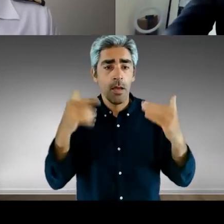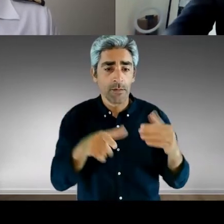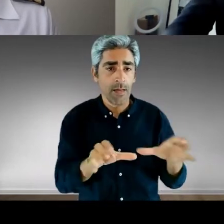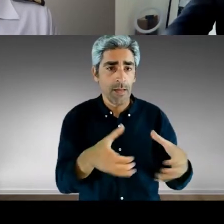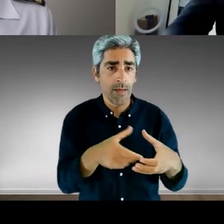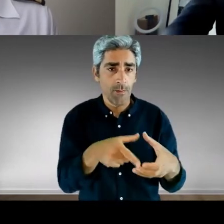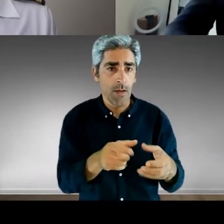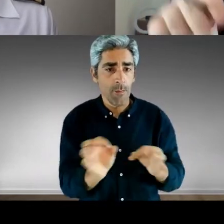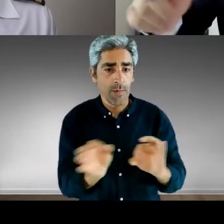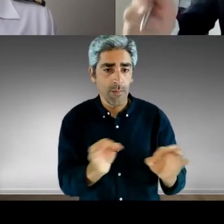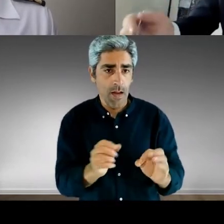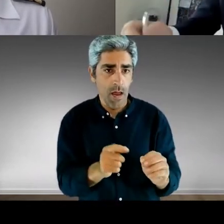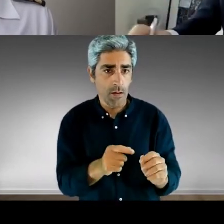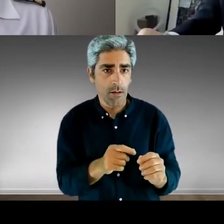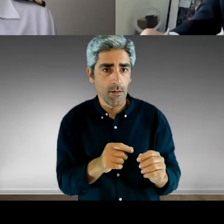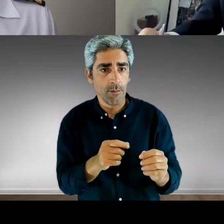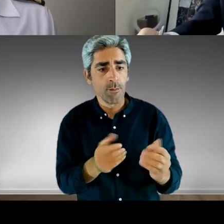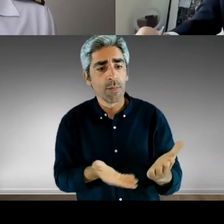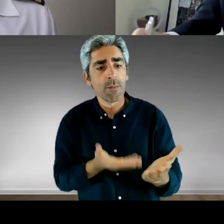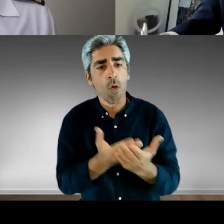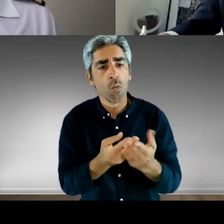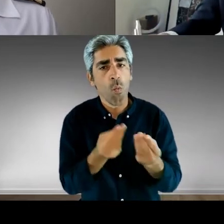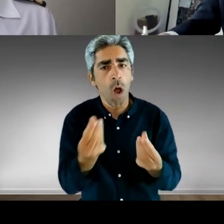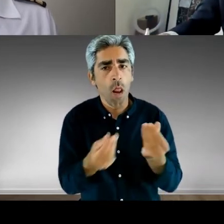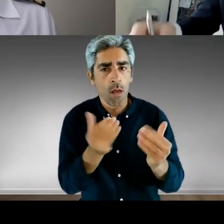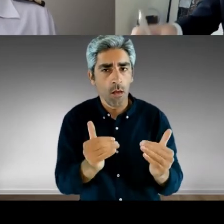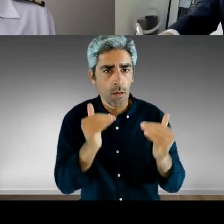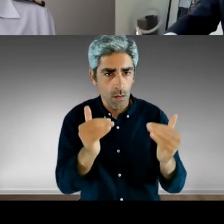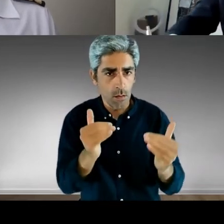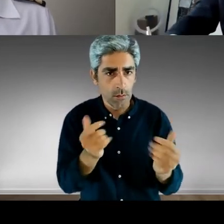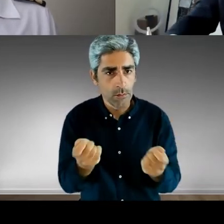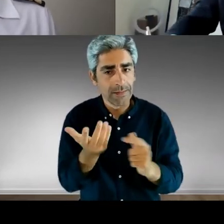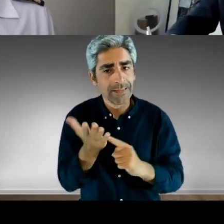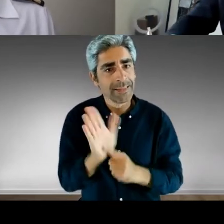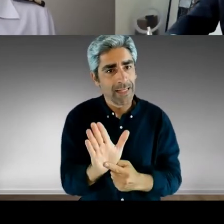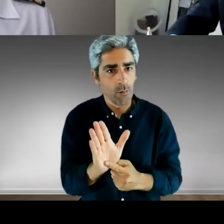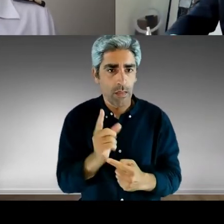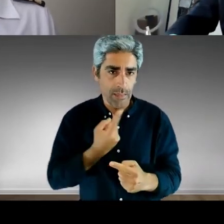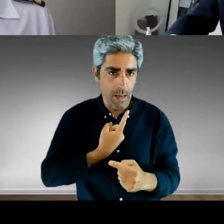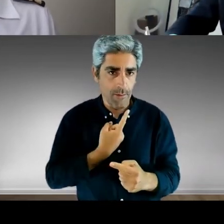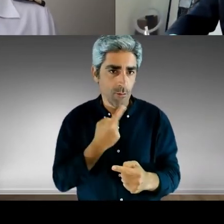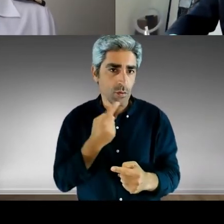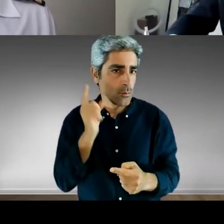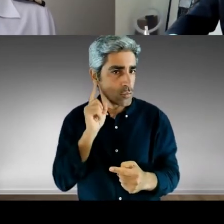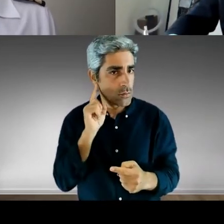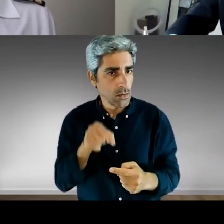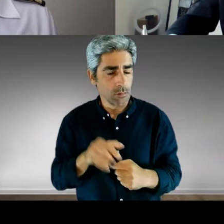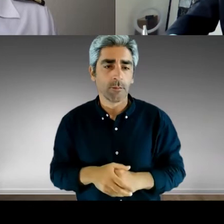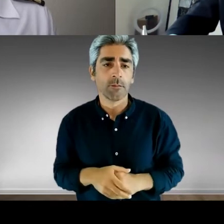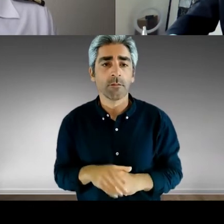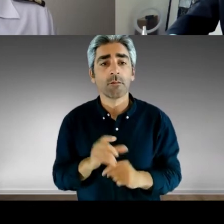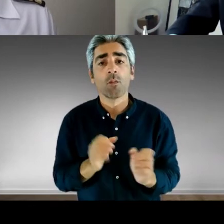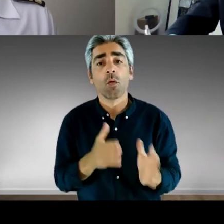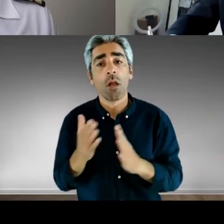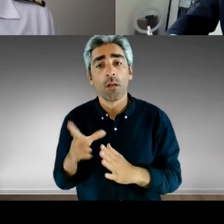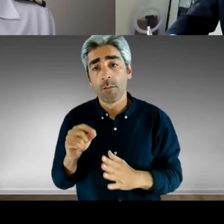preparar propostas com qualidade. Liderar pelo exemplo é muito importante. Ainda para mais